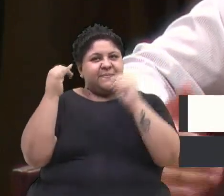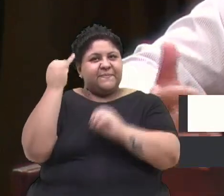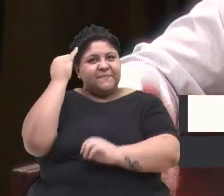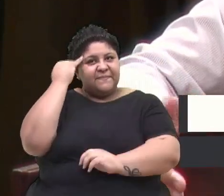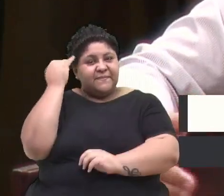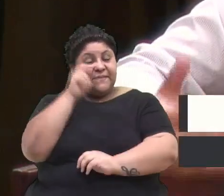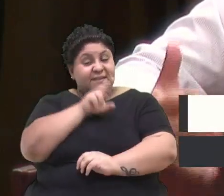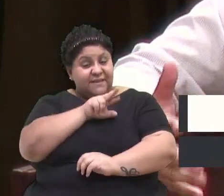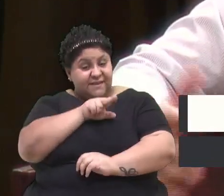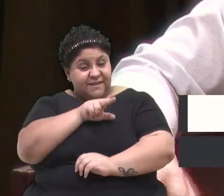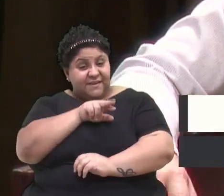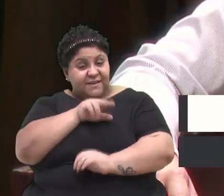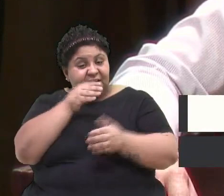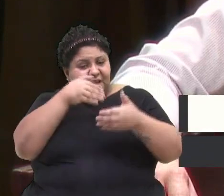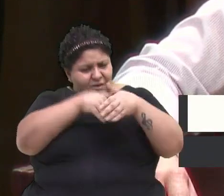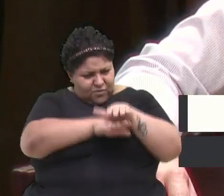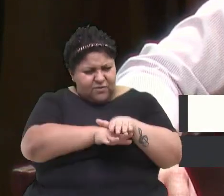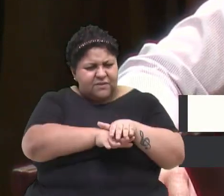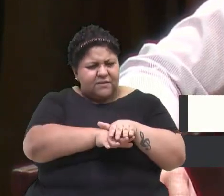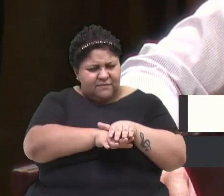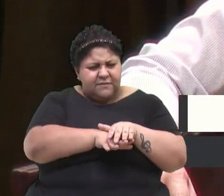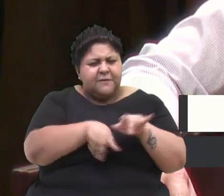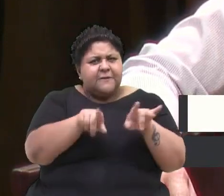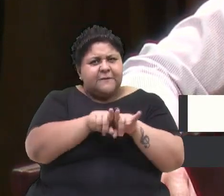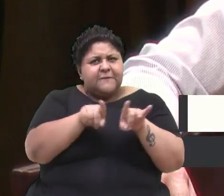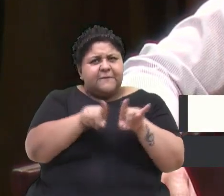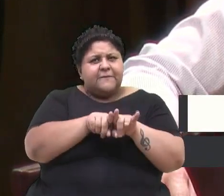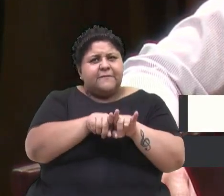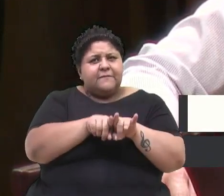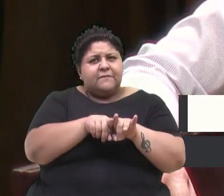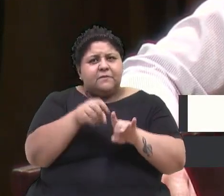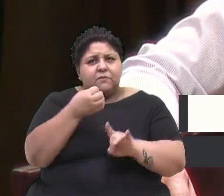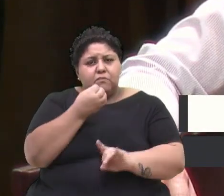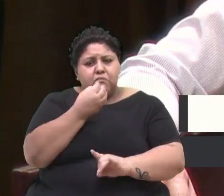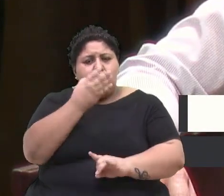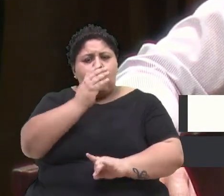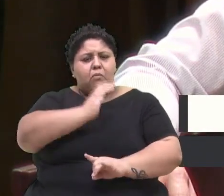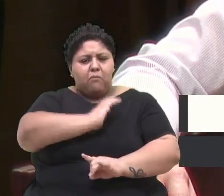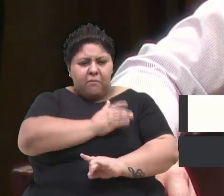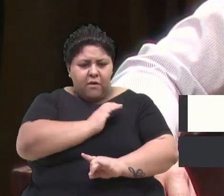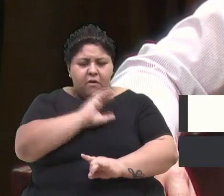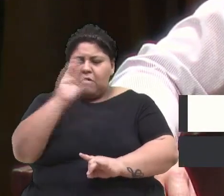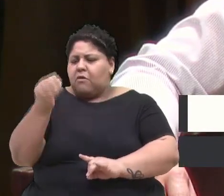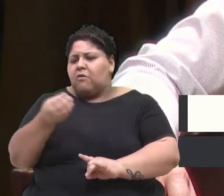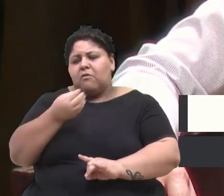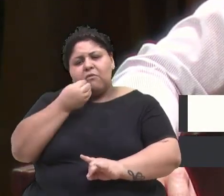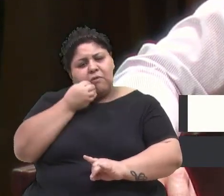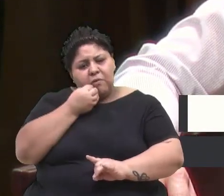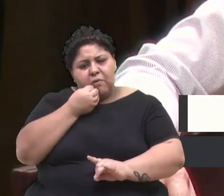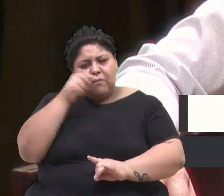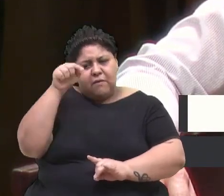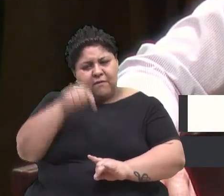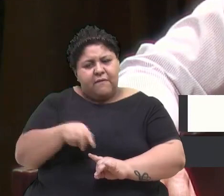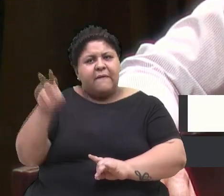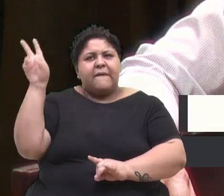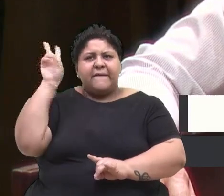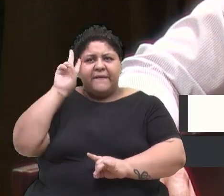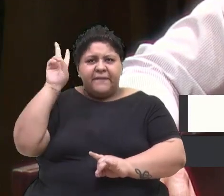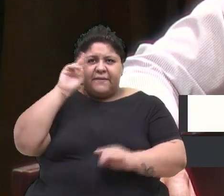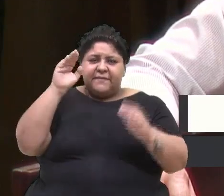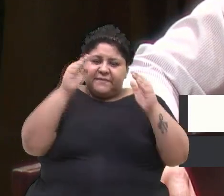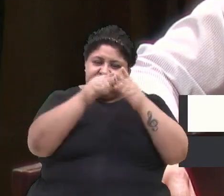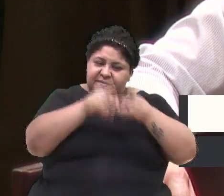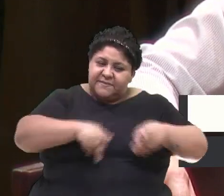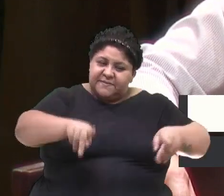né, a questão da inclusão é tão cara para o senhor tem um bom coração e certamente deixou história aqui na Casa do